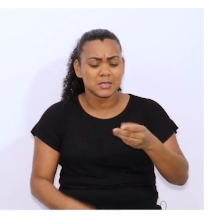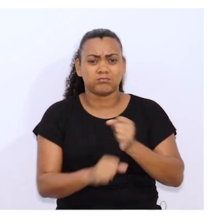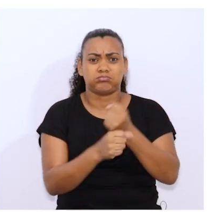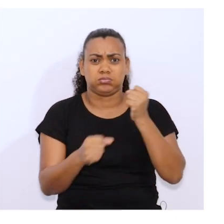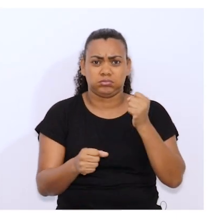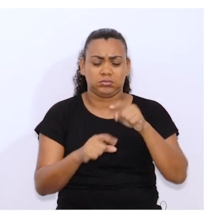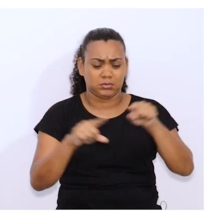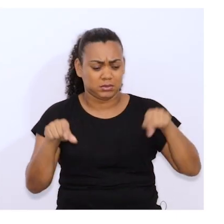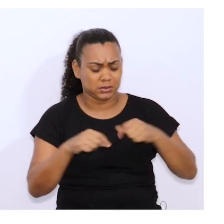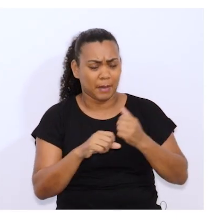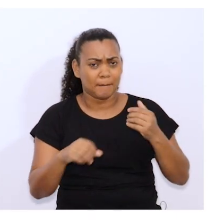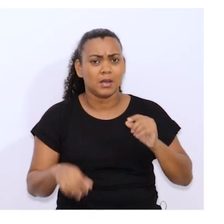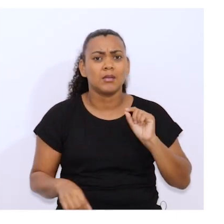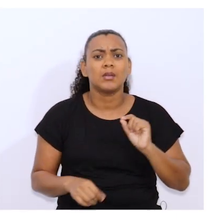hectares.